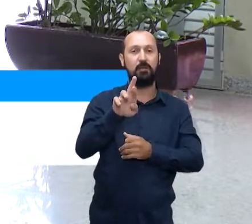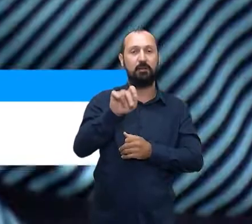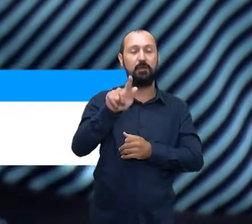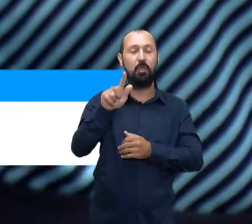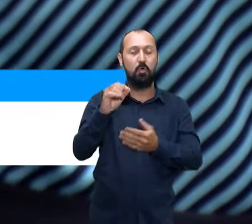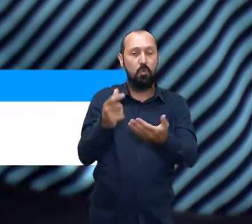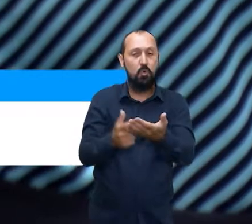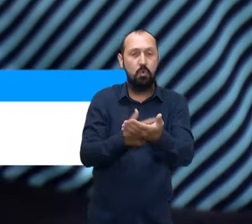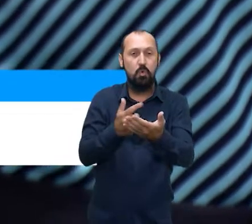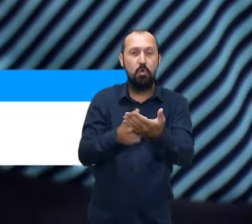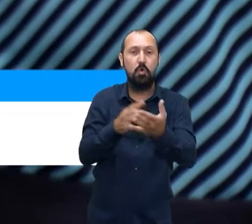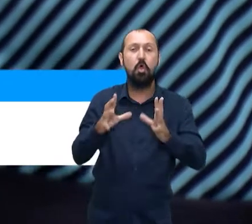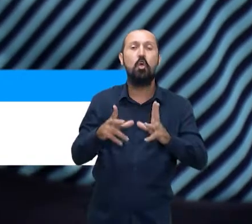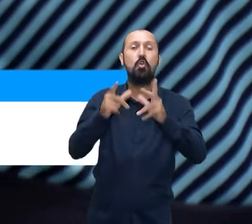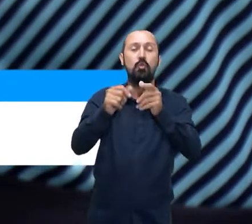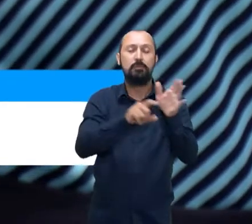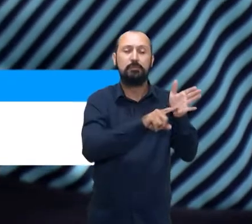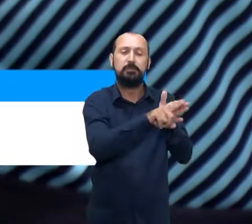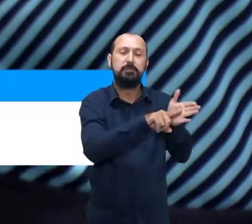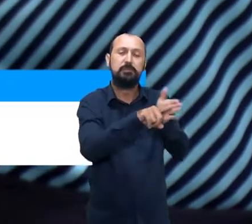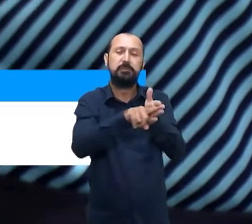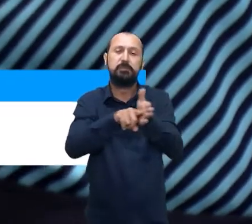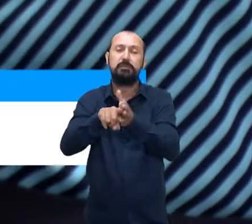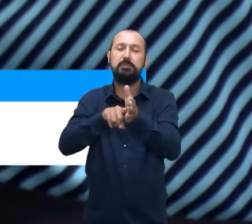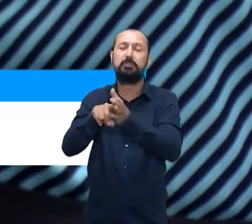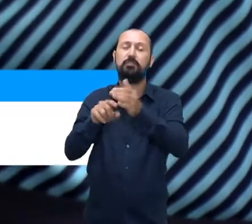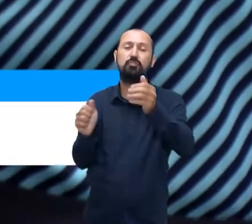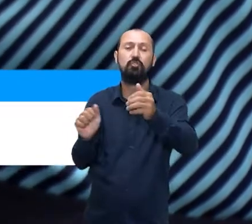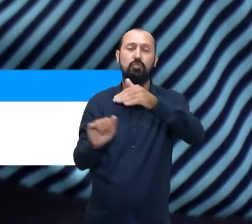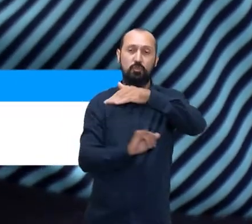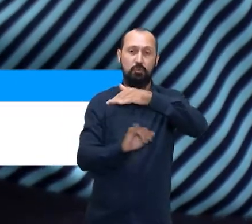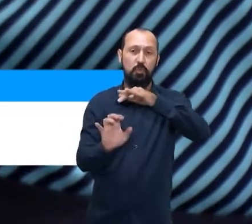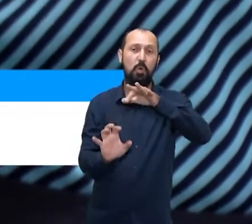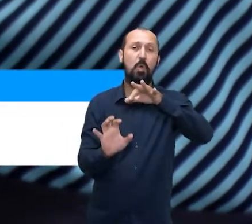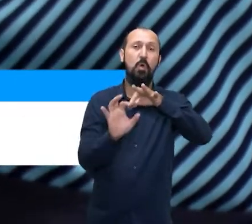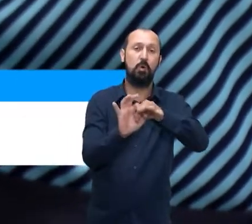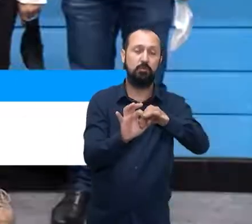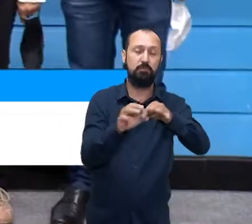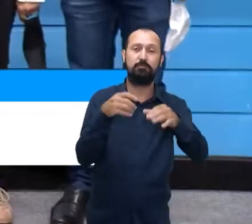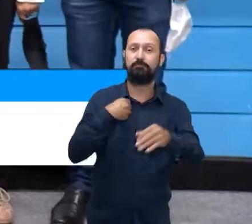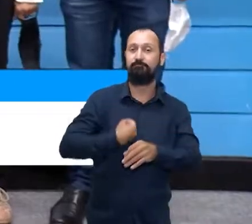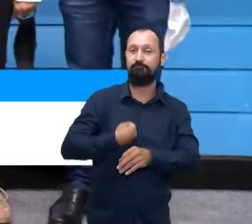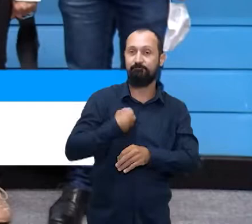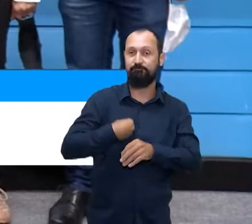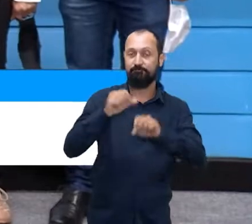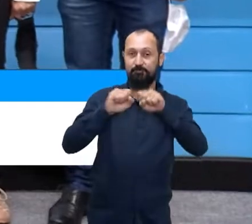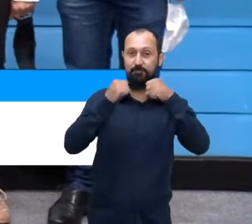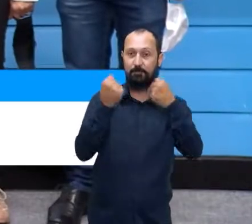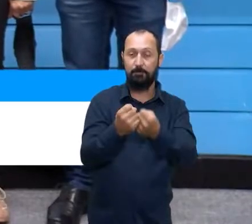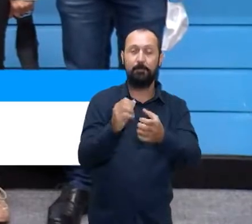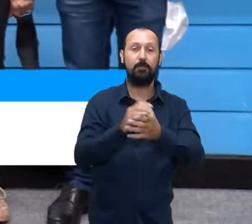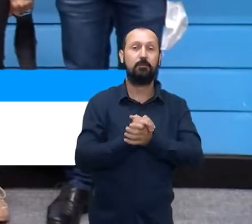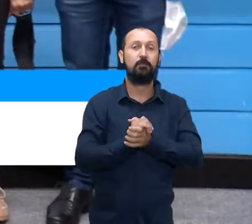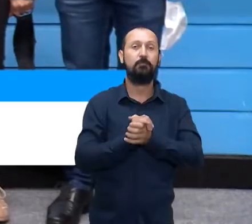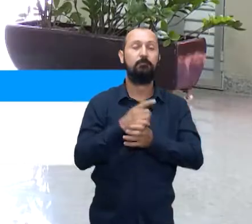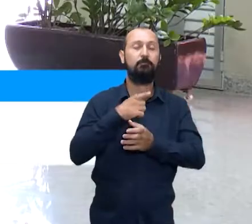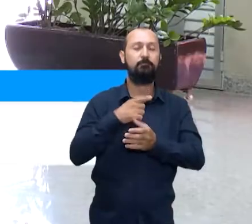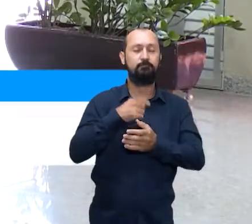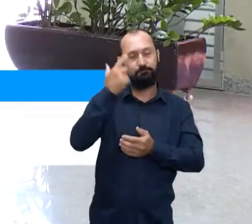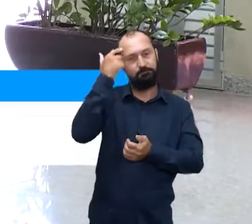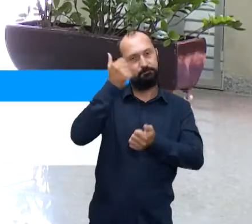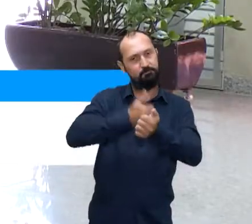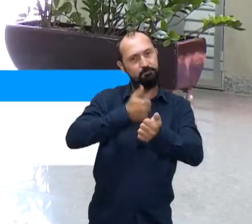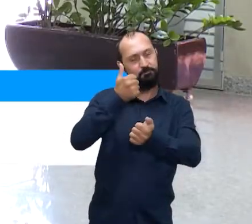Greco, o livro é um legado de todos os pesquisadores e as suas instituições que fizeram parte do seminário